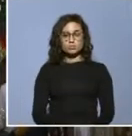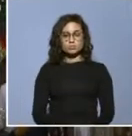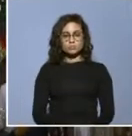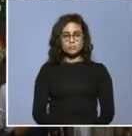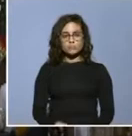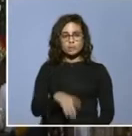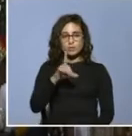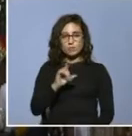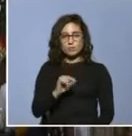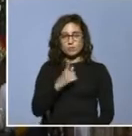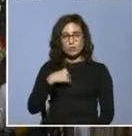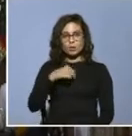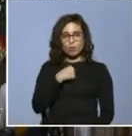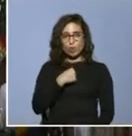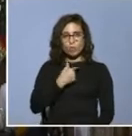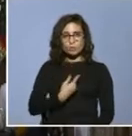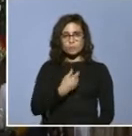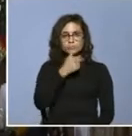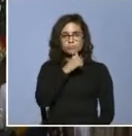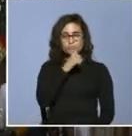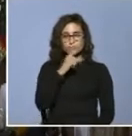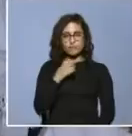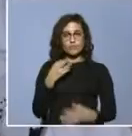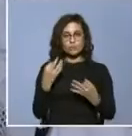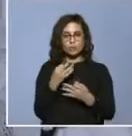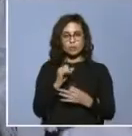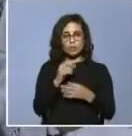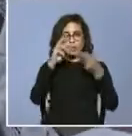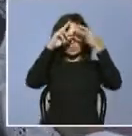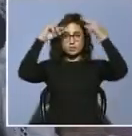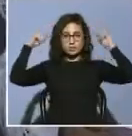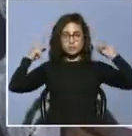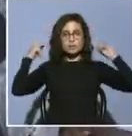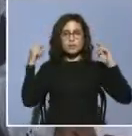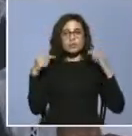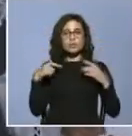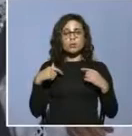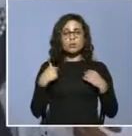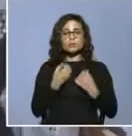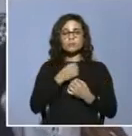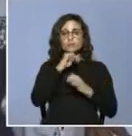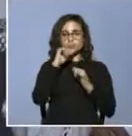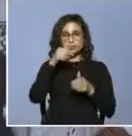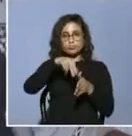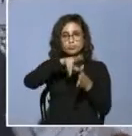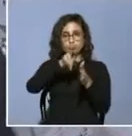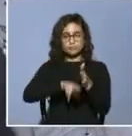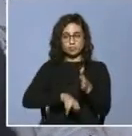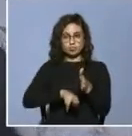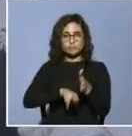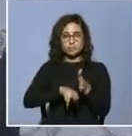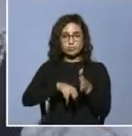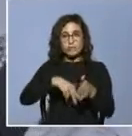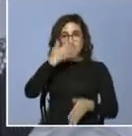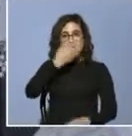Também por nós foi crucificado sob Pôncio Pilatos, padeceu e foi sepultado. Ressuscitou ao